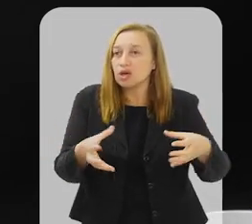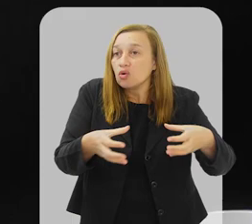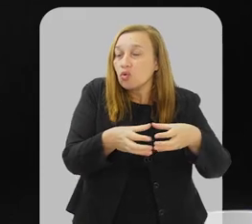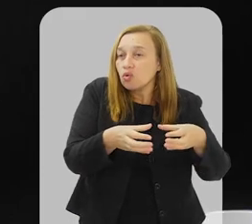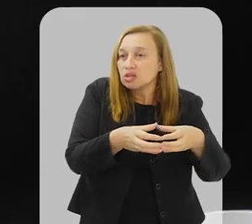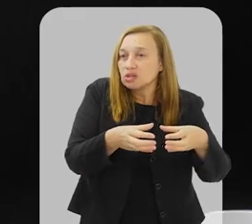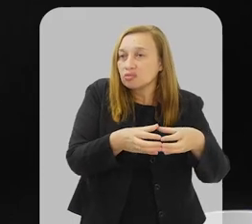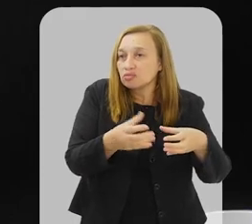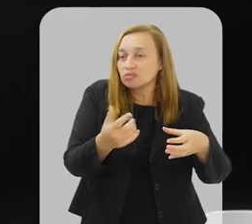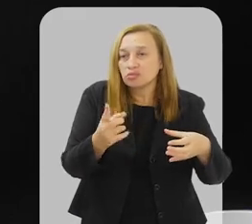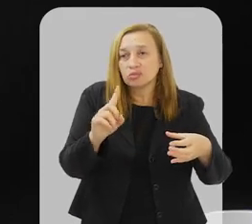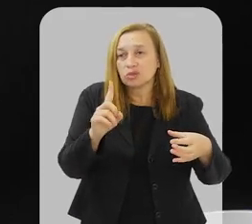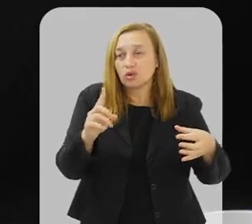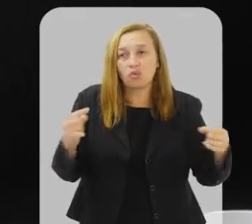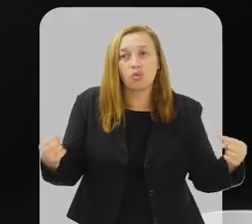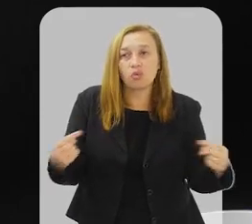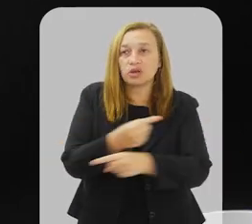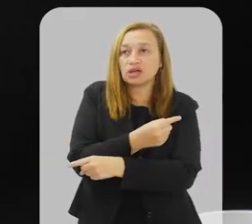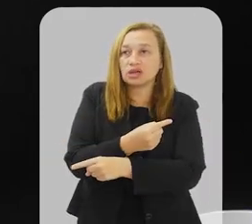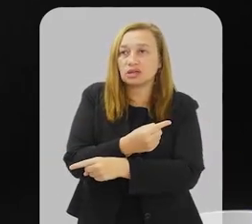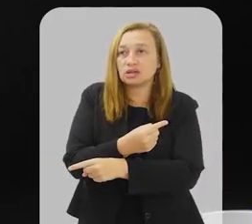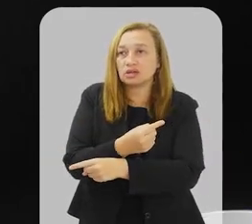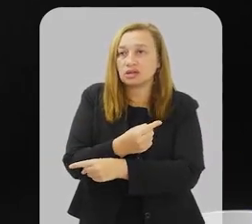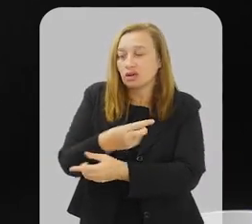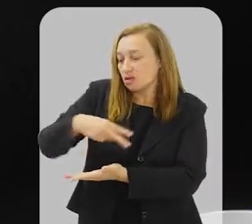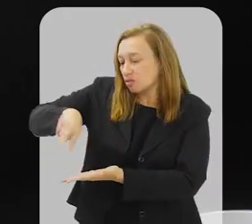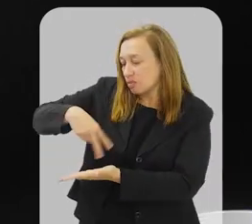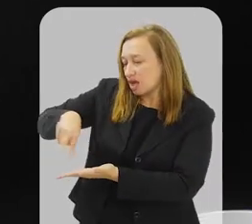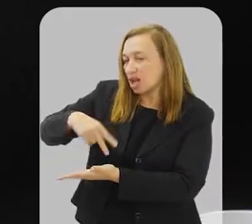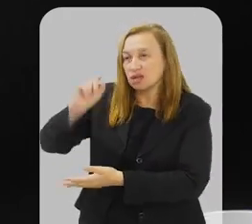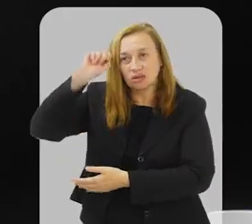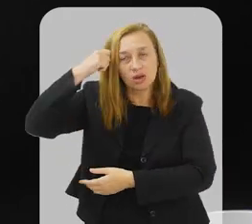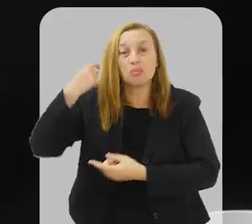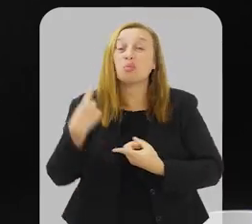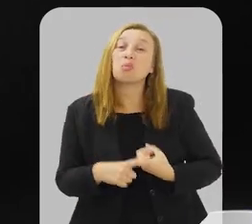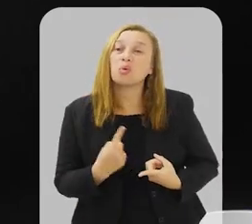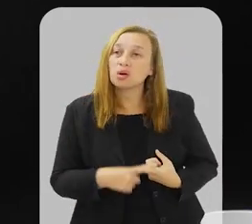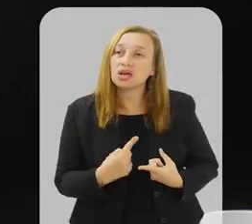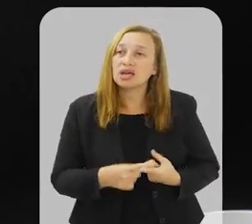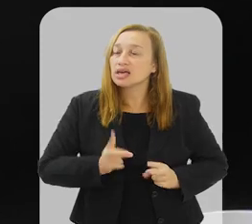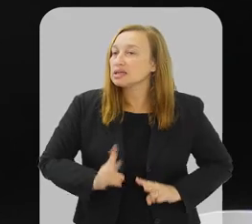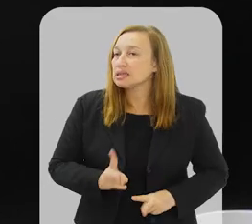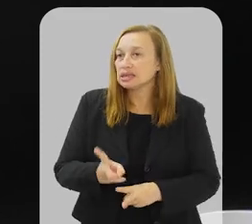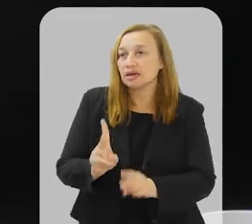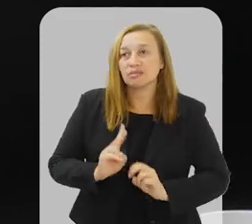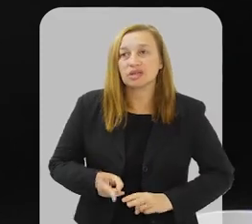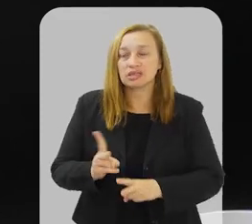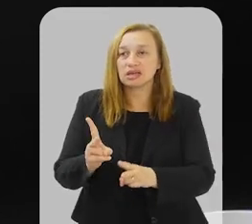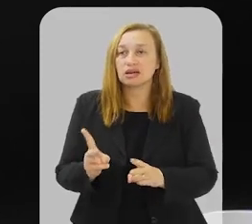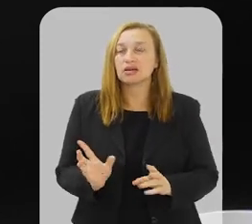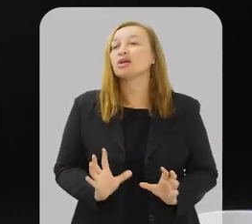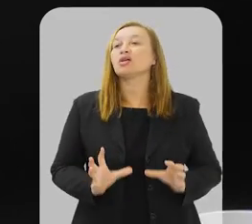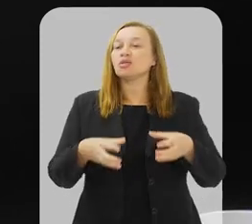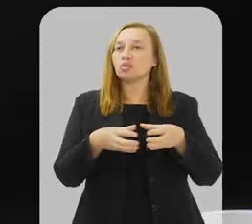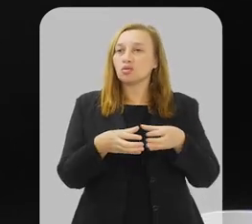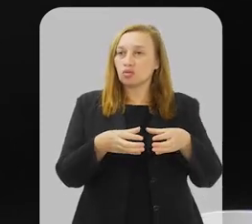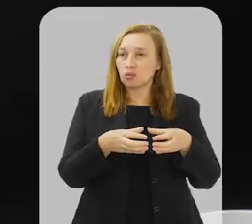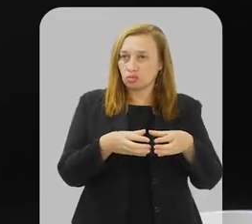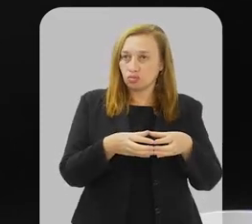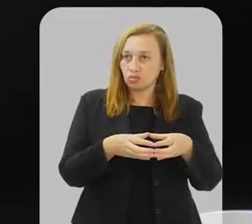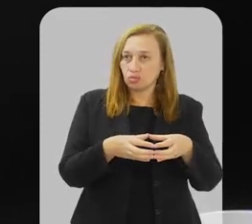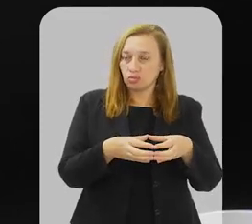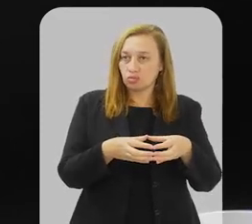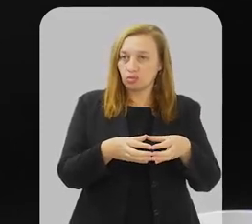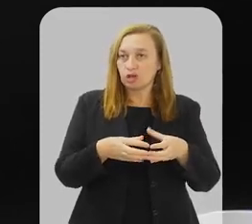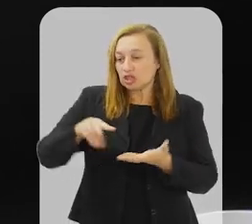comissão não tendo perfil serão por balarinos negros porque desde sempre as